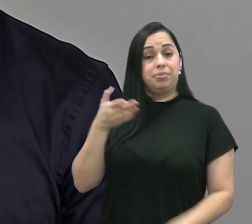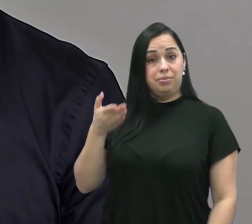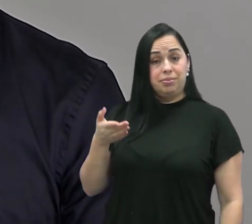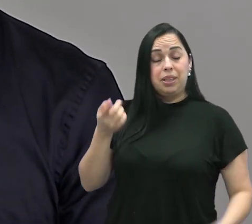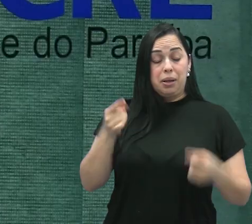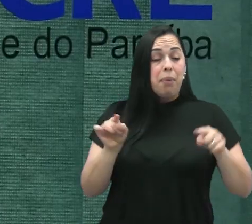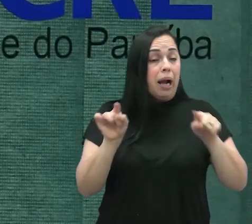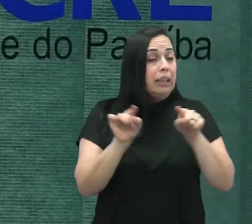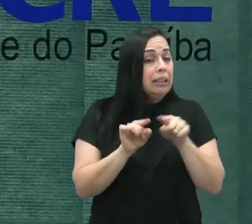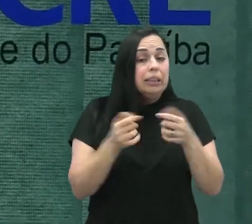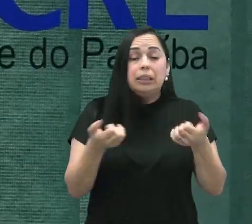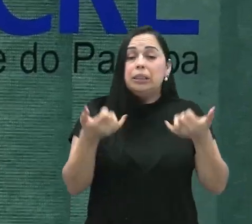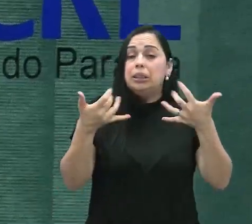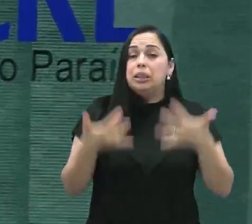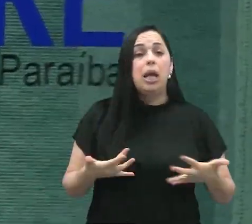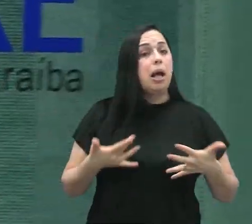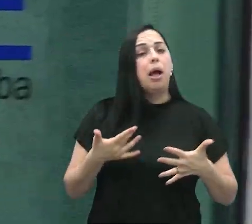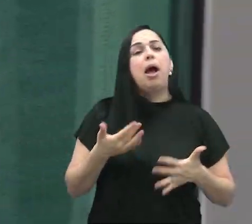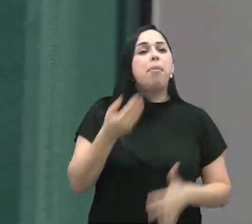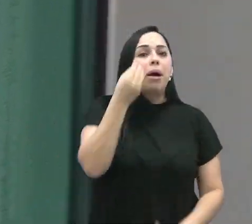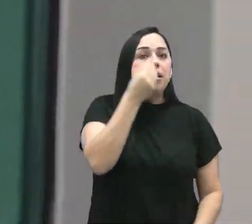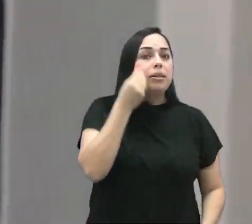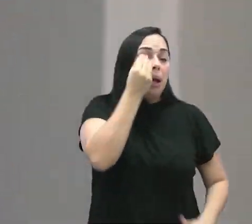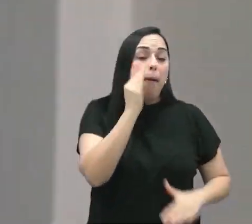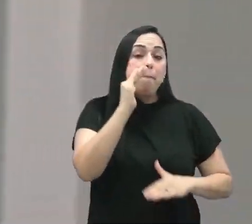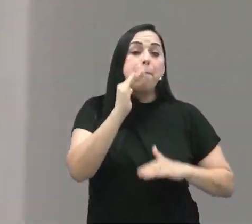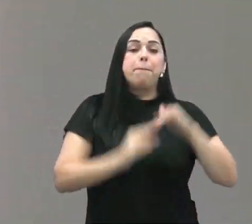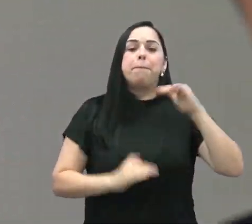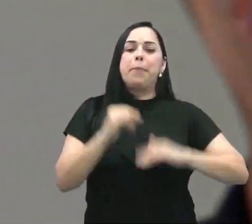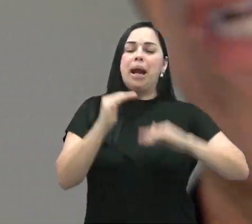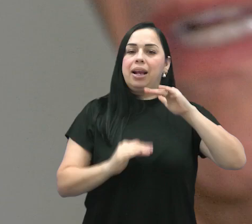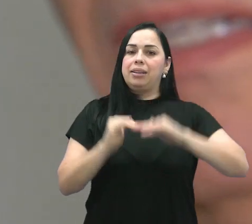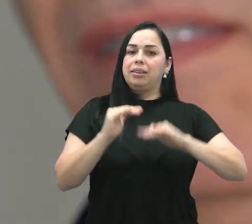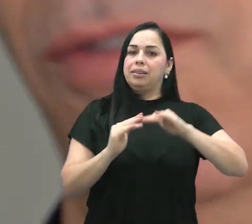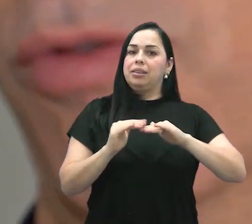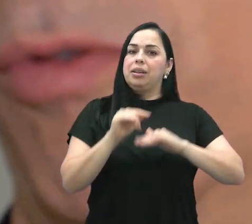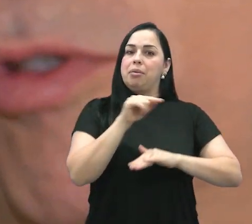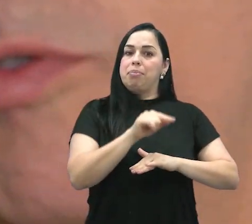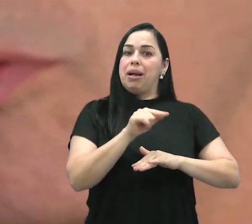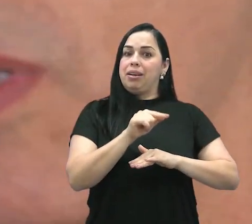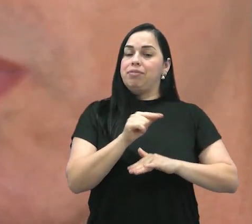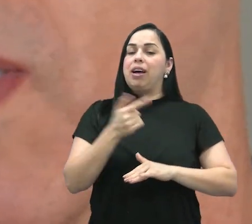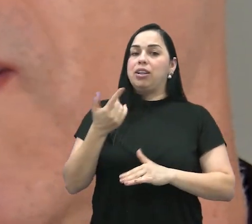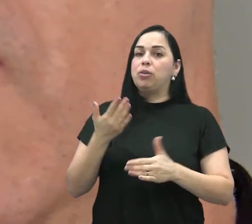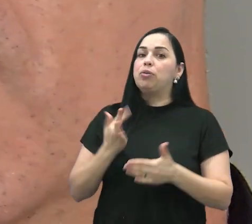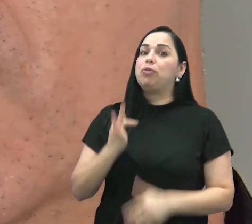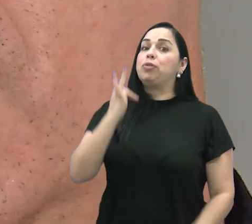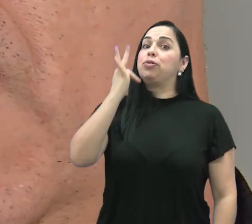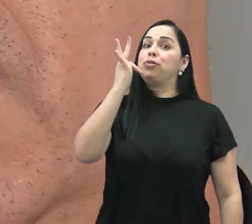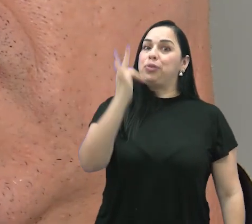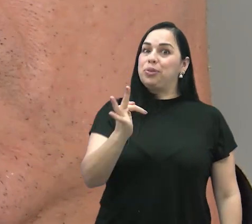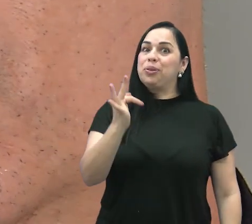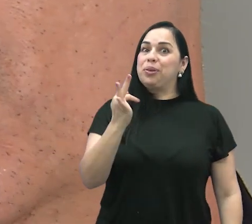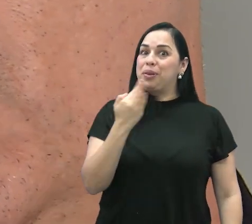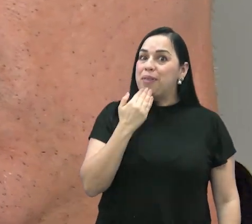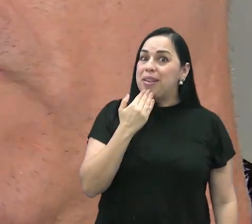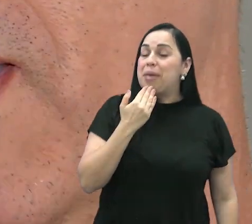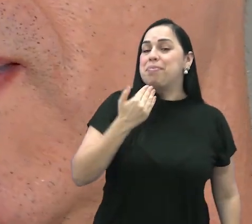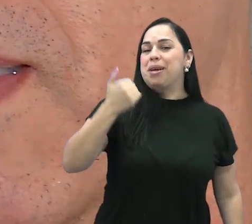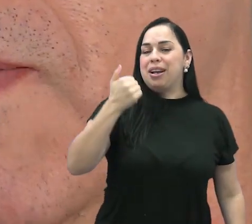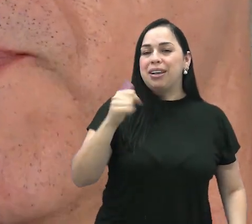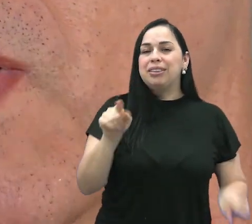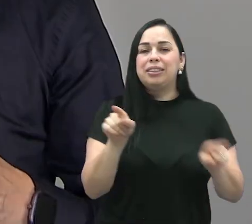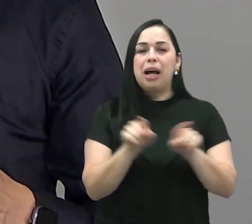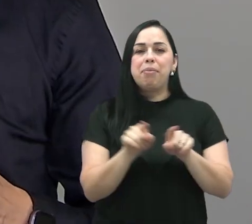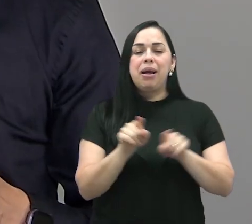da ASECRE, essa parceria auxilia em uma vivência prática para os alunos, de modo a prepará-los melhor para os desafios da rotina